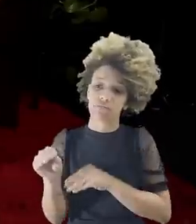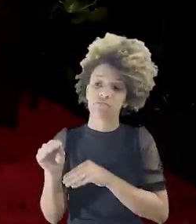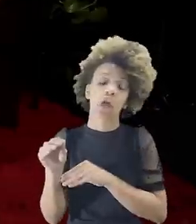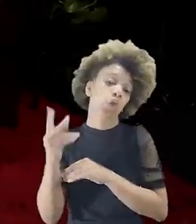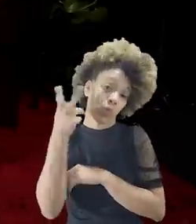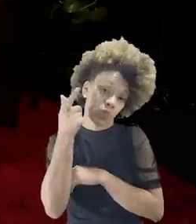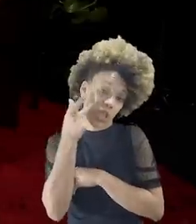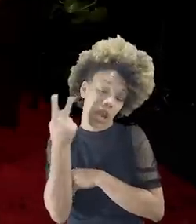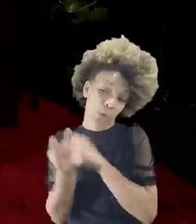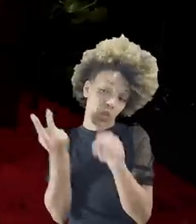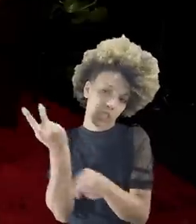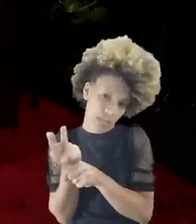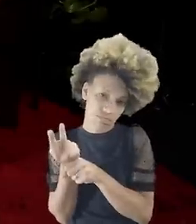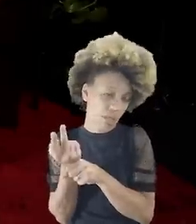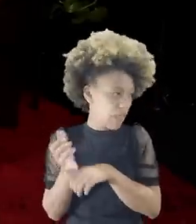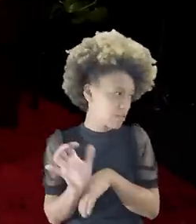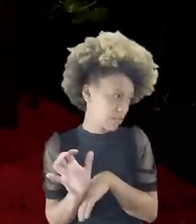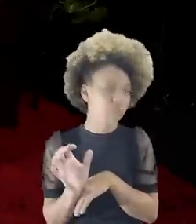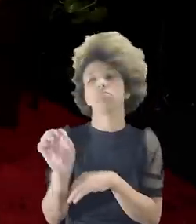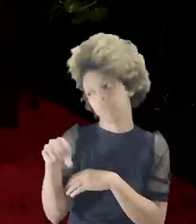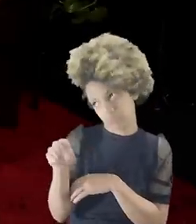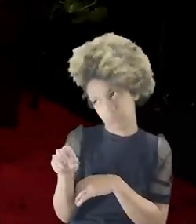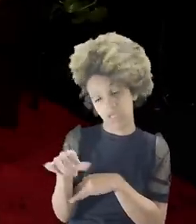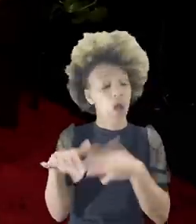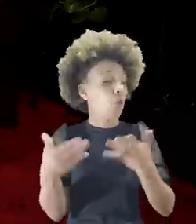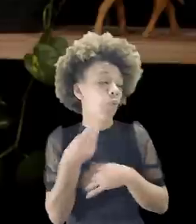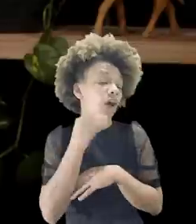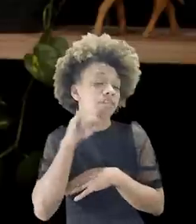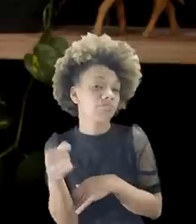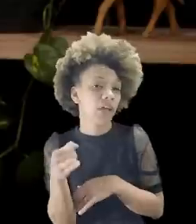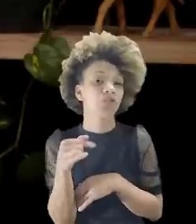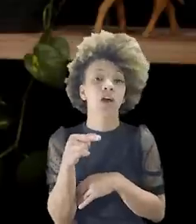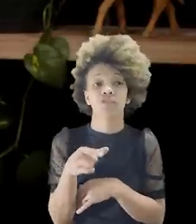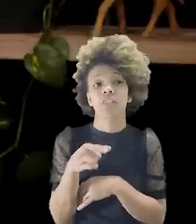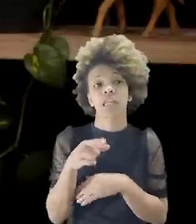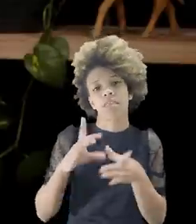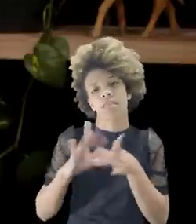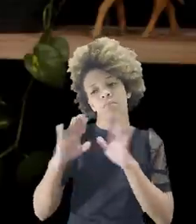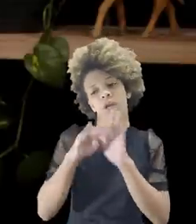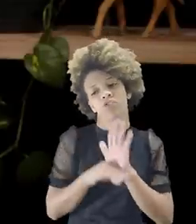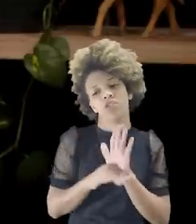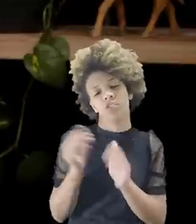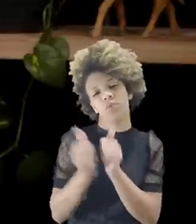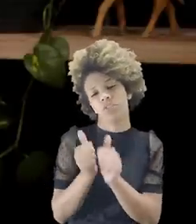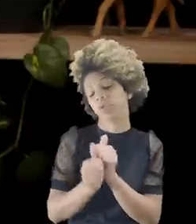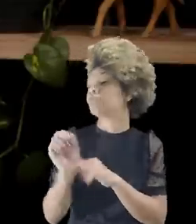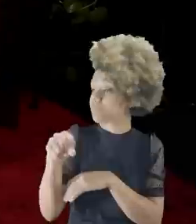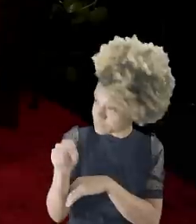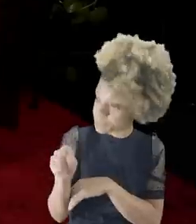jogar dois anos no Ceará é isso que funciona qual que é a vantagem disso você democratiza o esporte